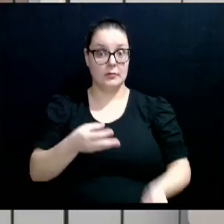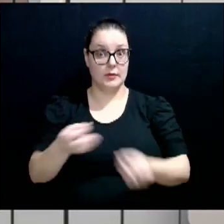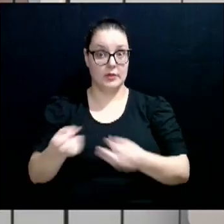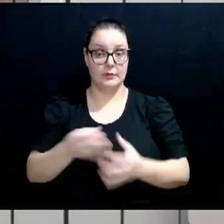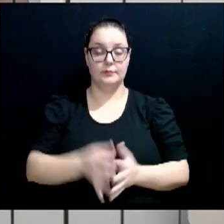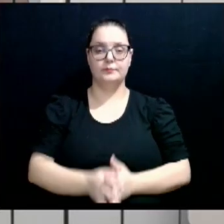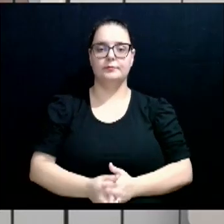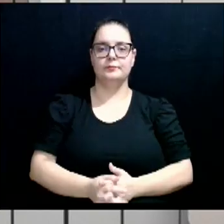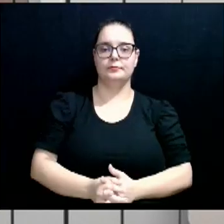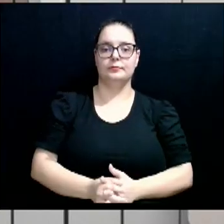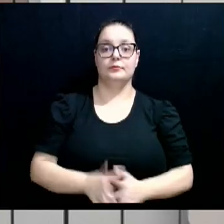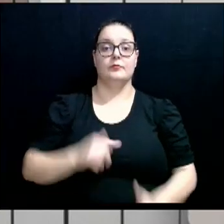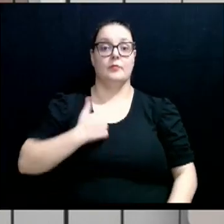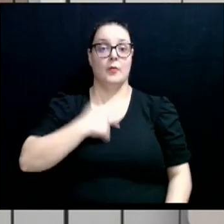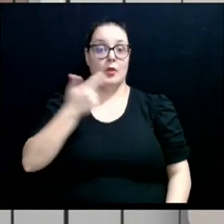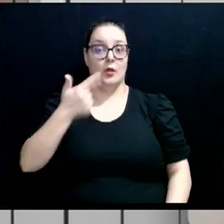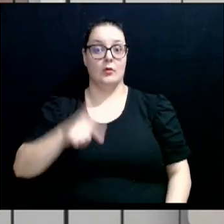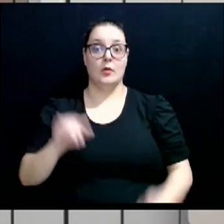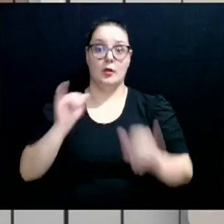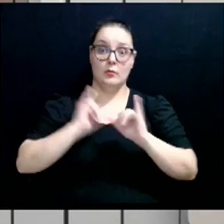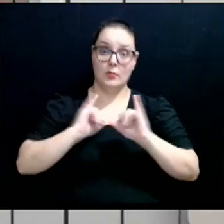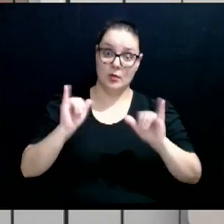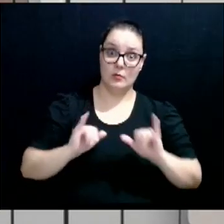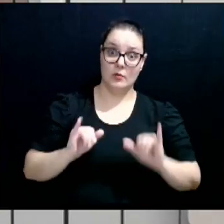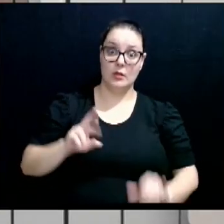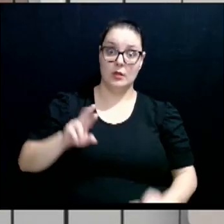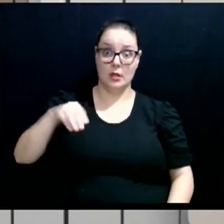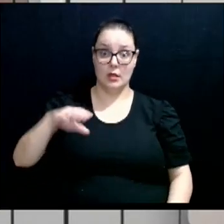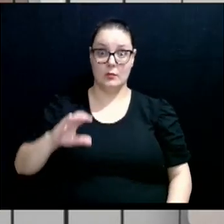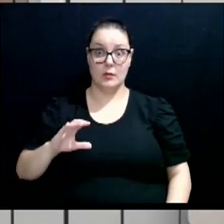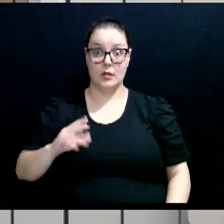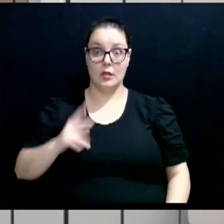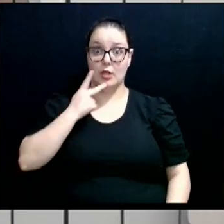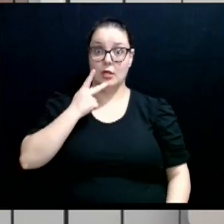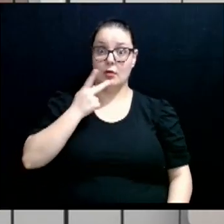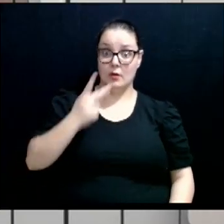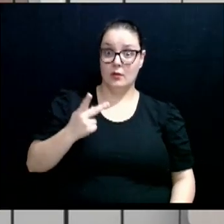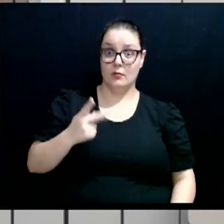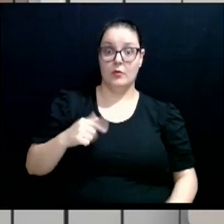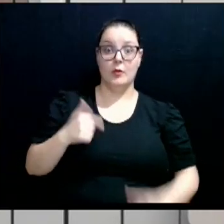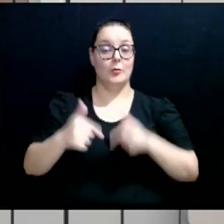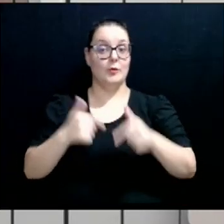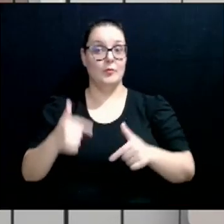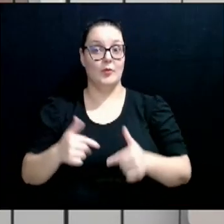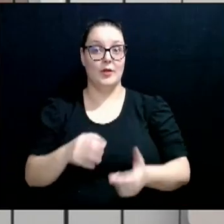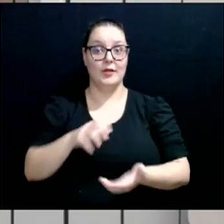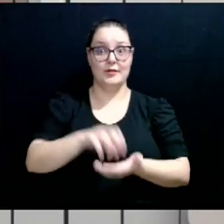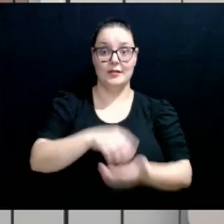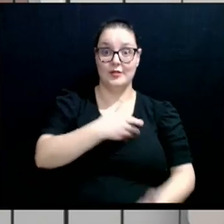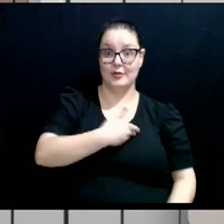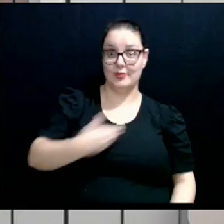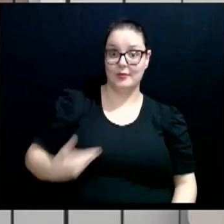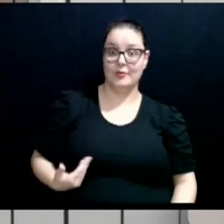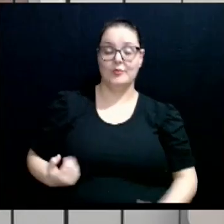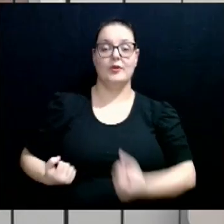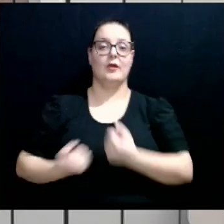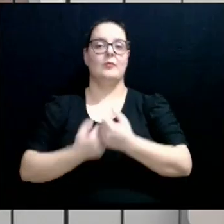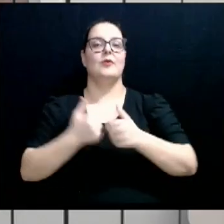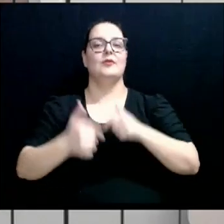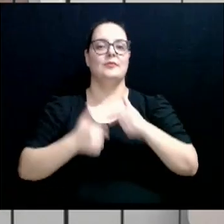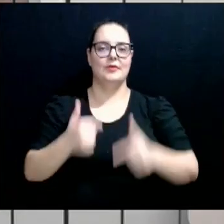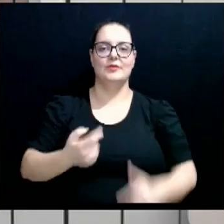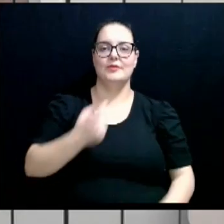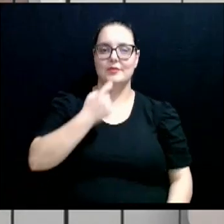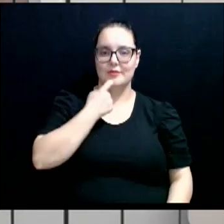gente segue aqui com as notícias da metrópole e falando sobre emprego. O Centro Público de Apoio ao Trabalhador de Campinas está com mais